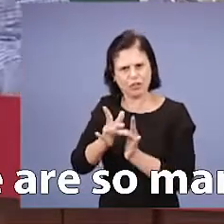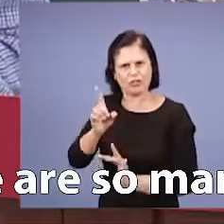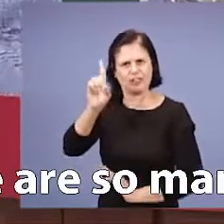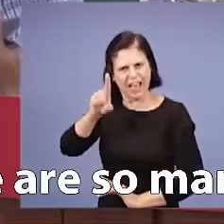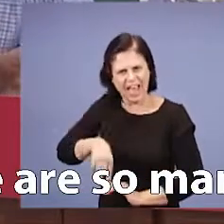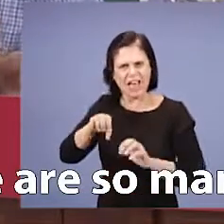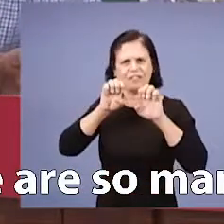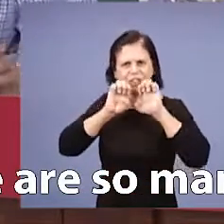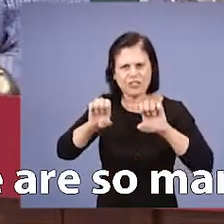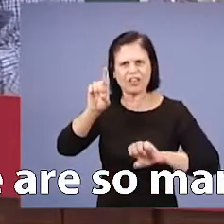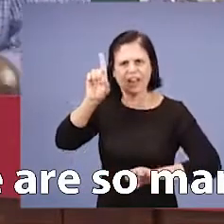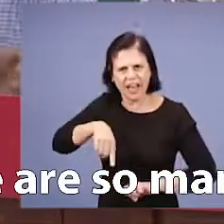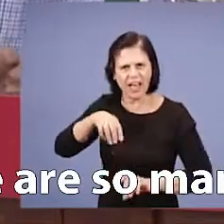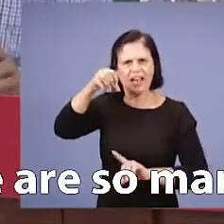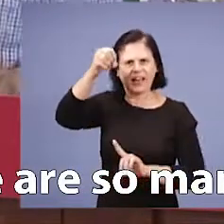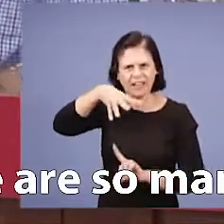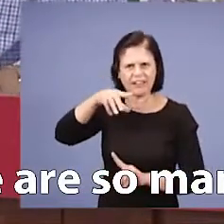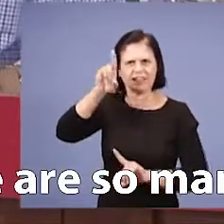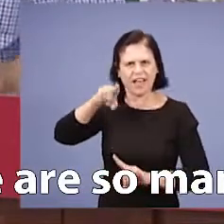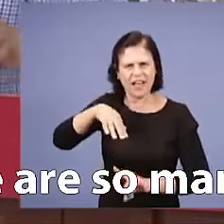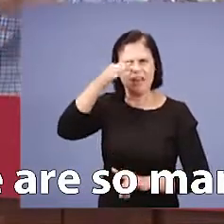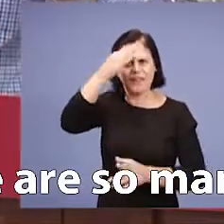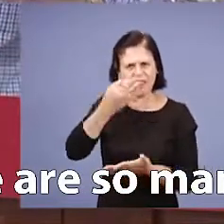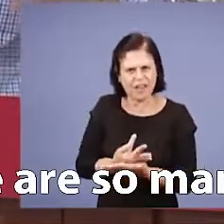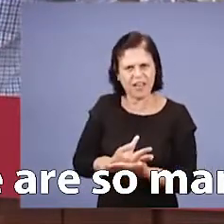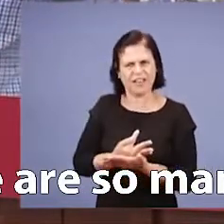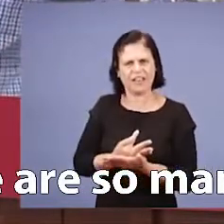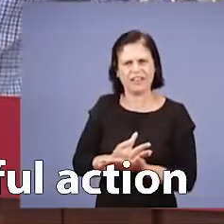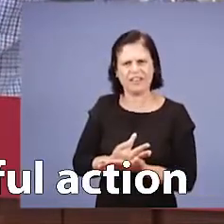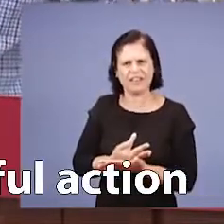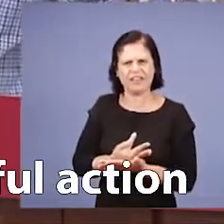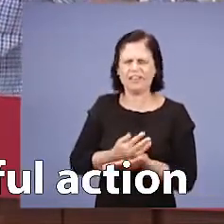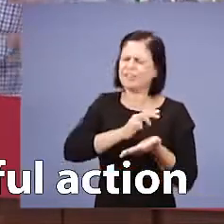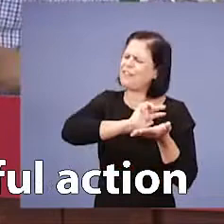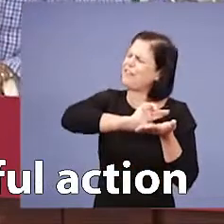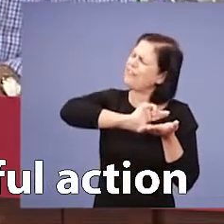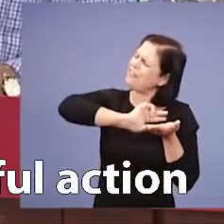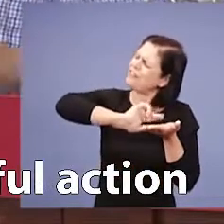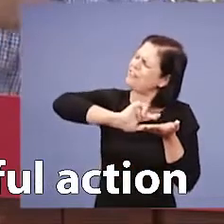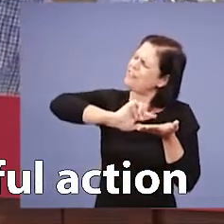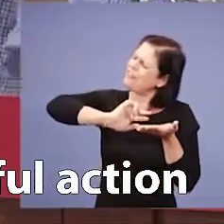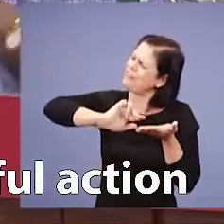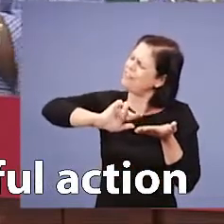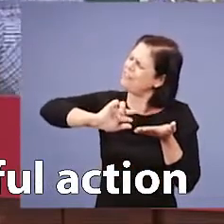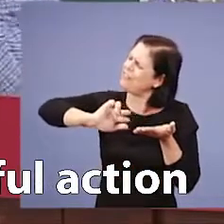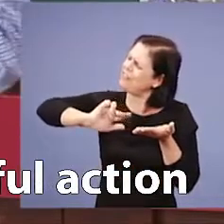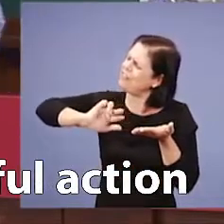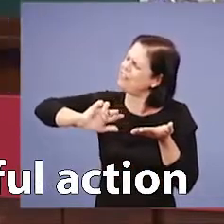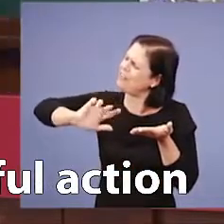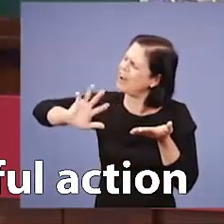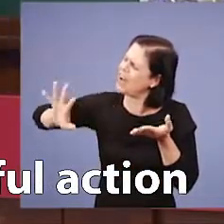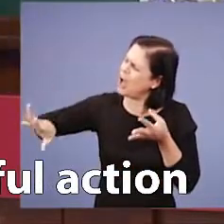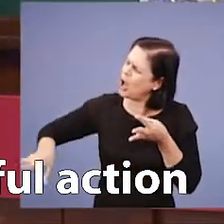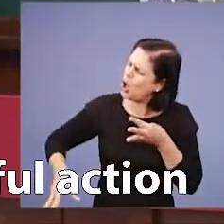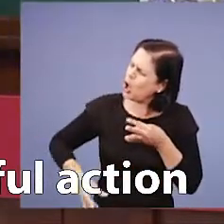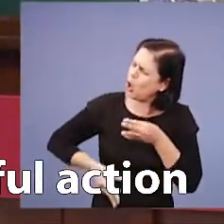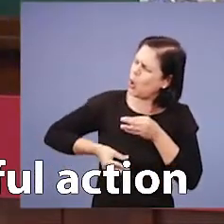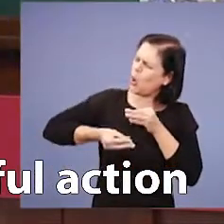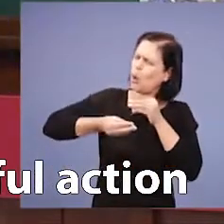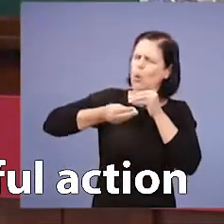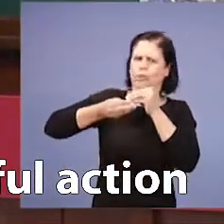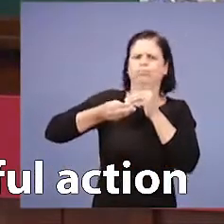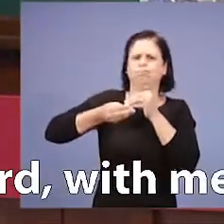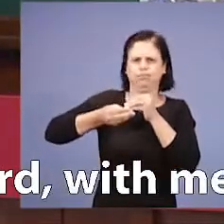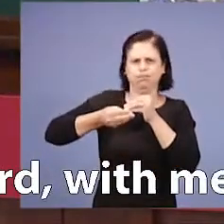é a graça é a fé isso tantos elementos que completam essa ação